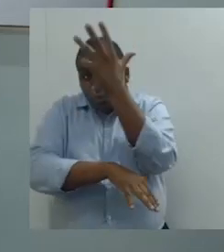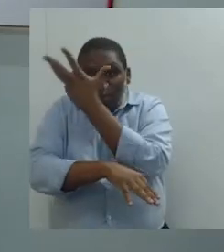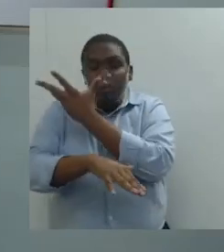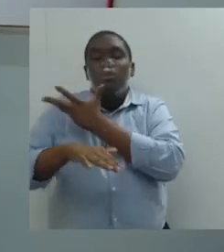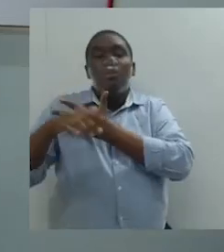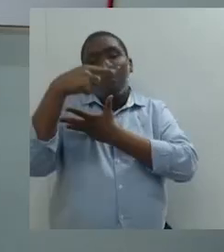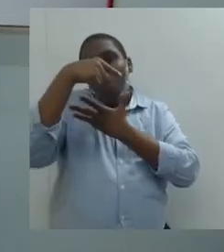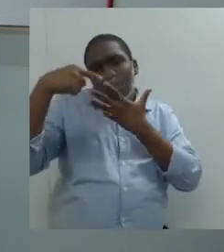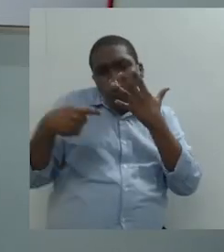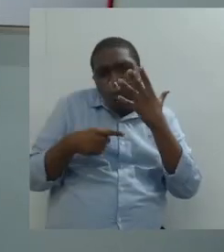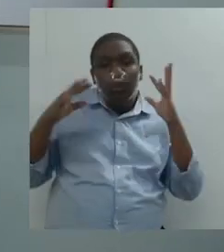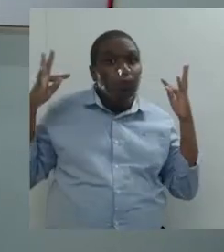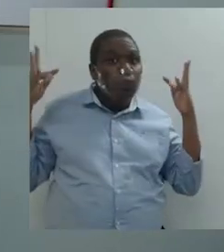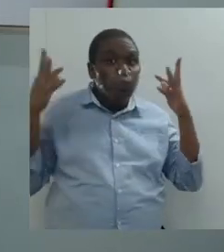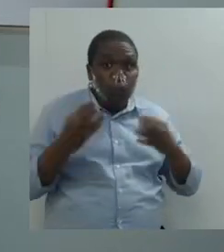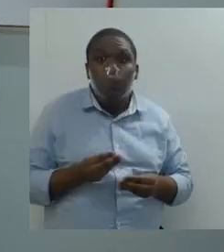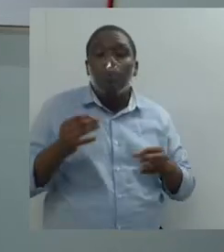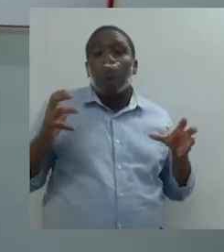paisagem.